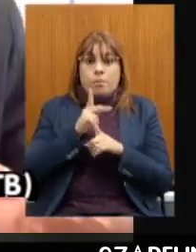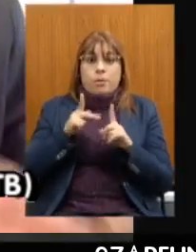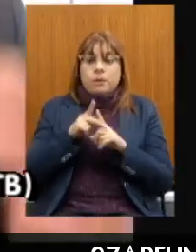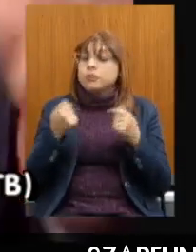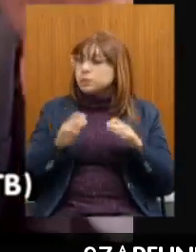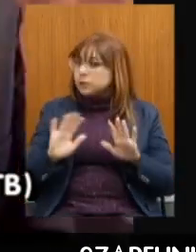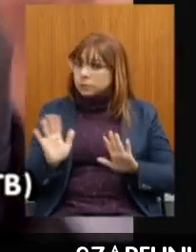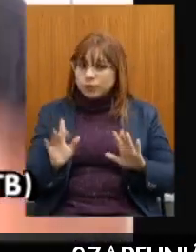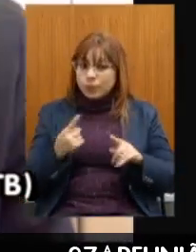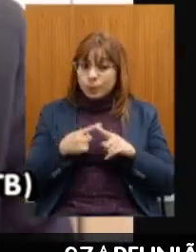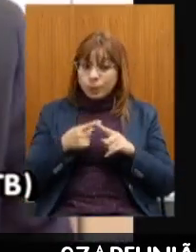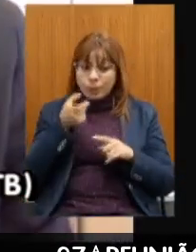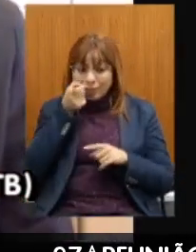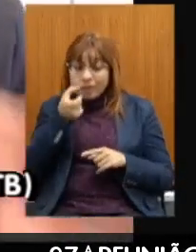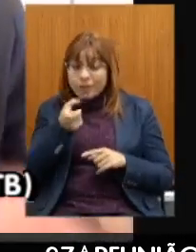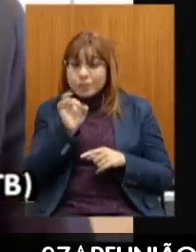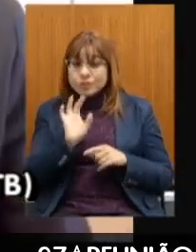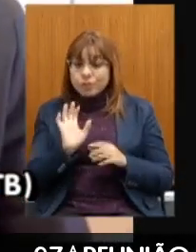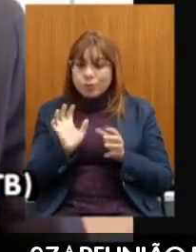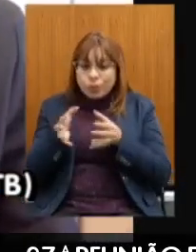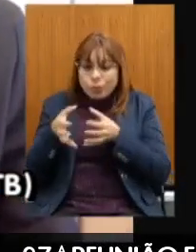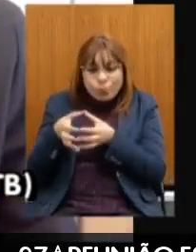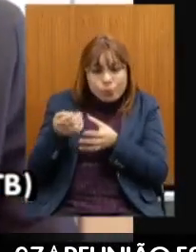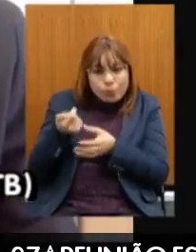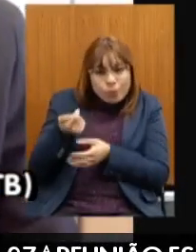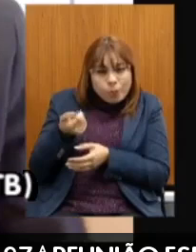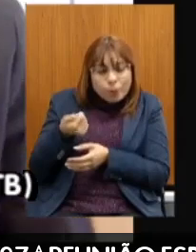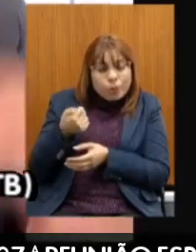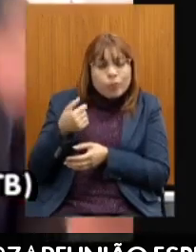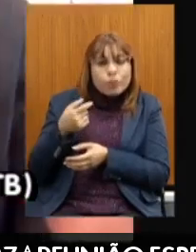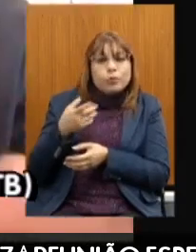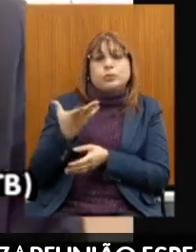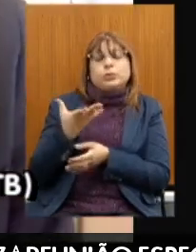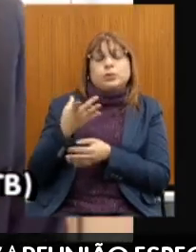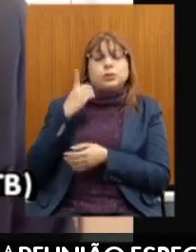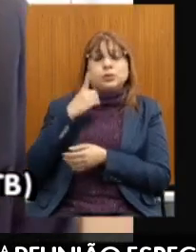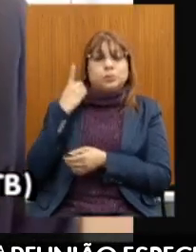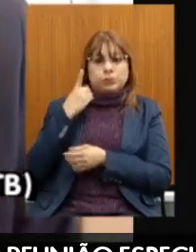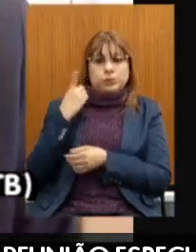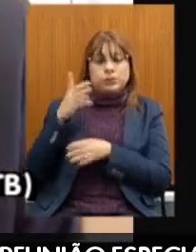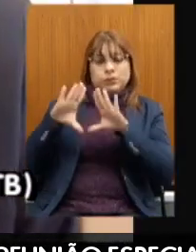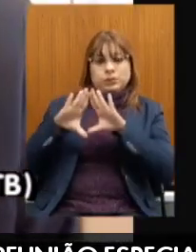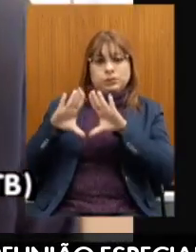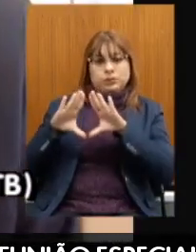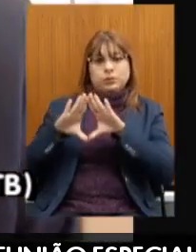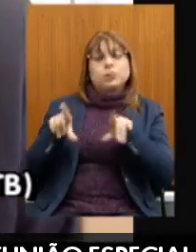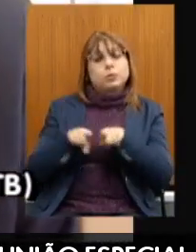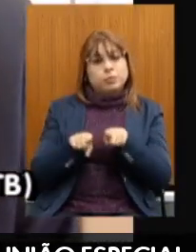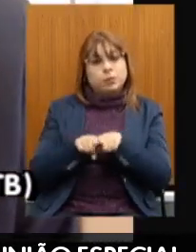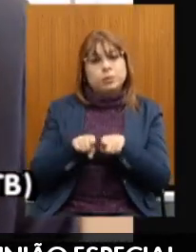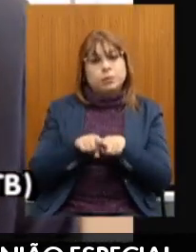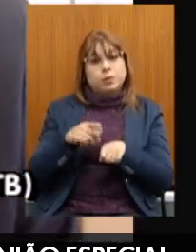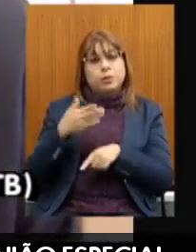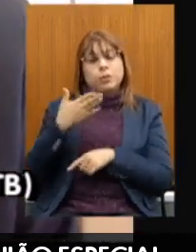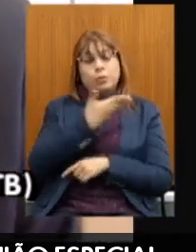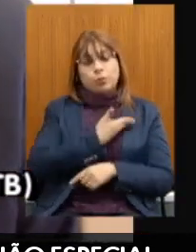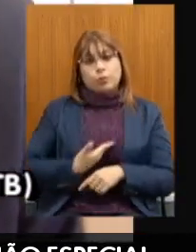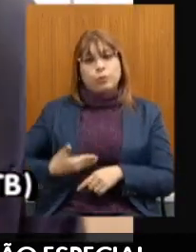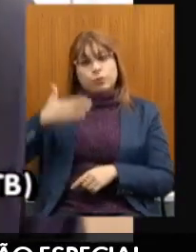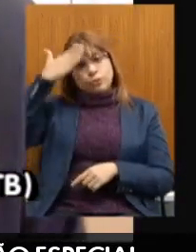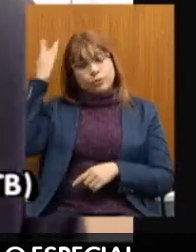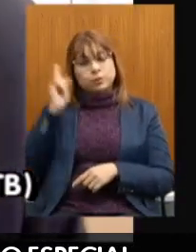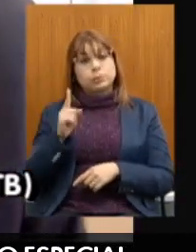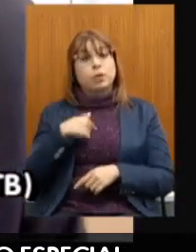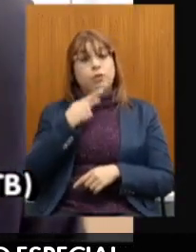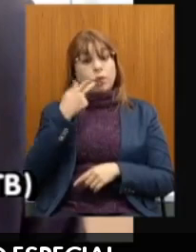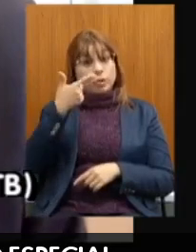um grupo pequeno de deputados aqui da Assembleia e também ao pacote de crueldade do governador Romeu Zema. Vou